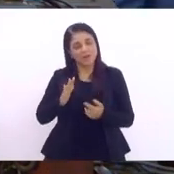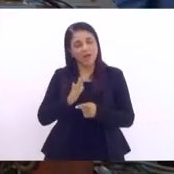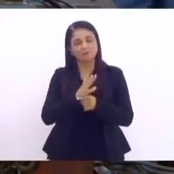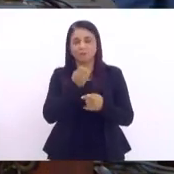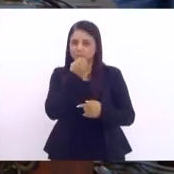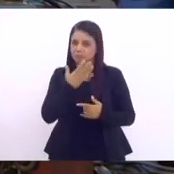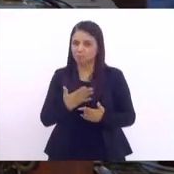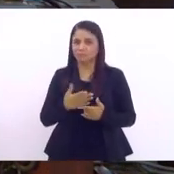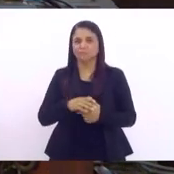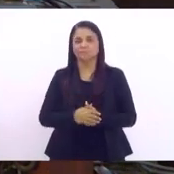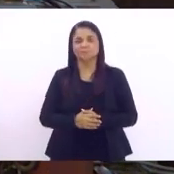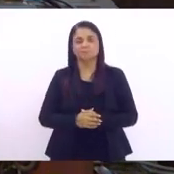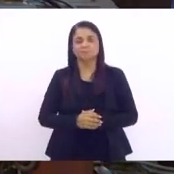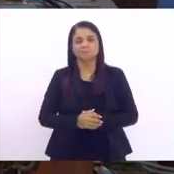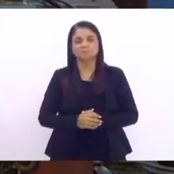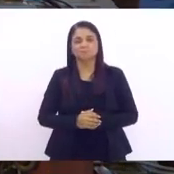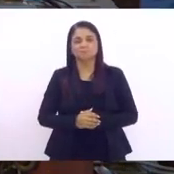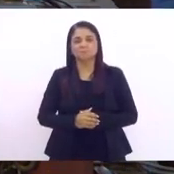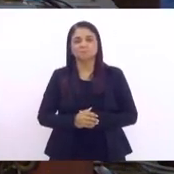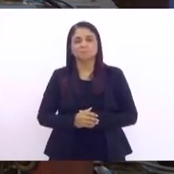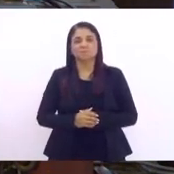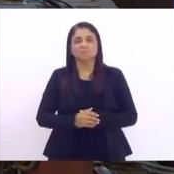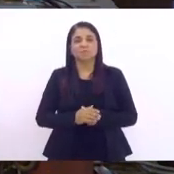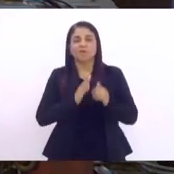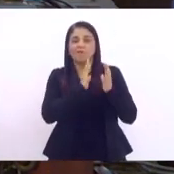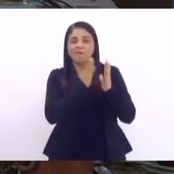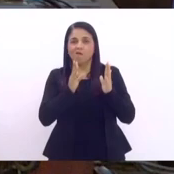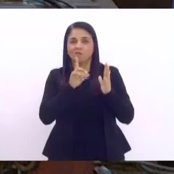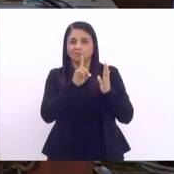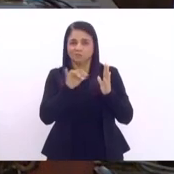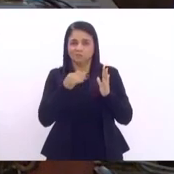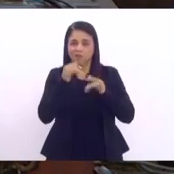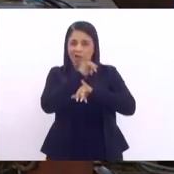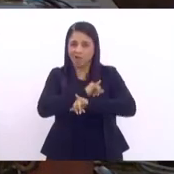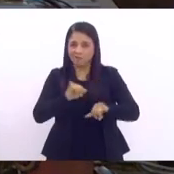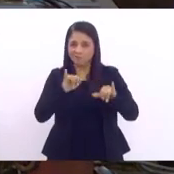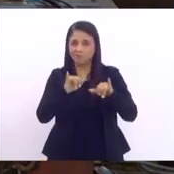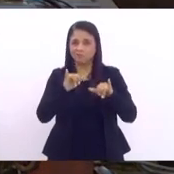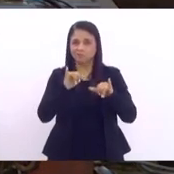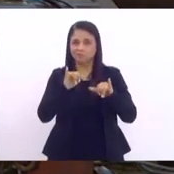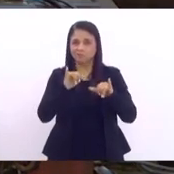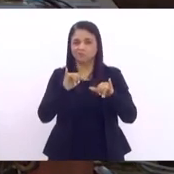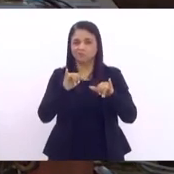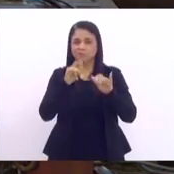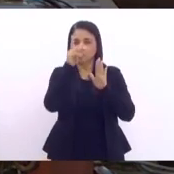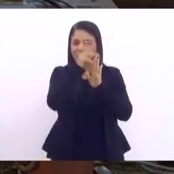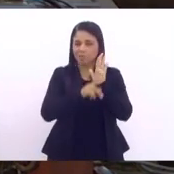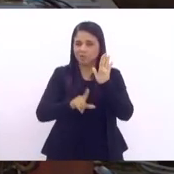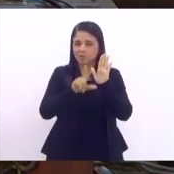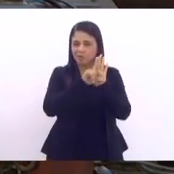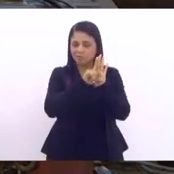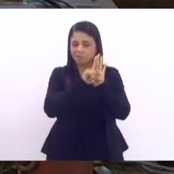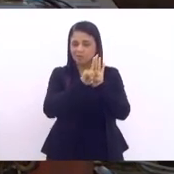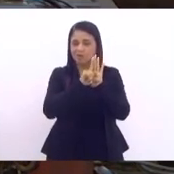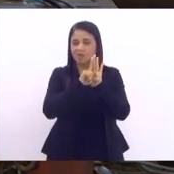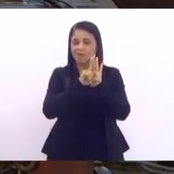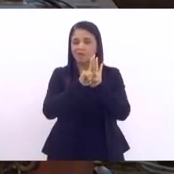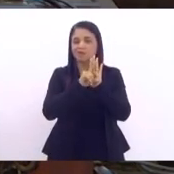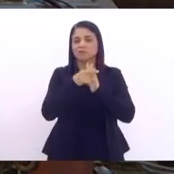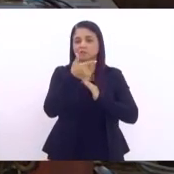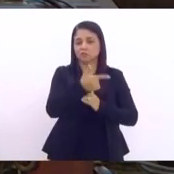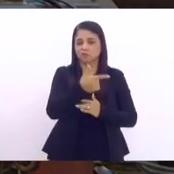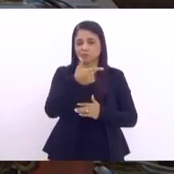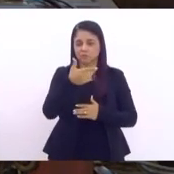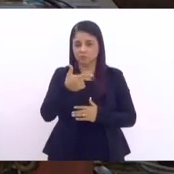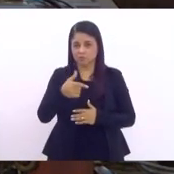ordem do dia. Anuncio, redação final, projeto de lei número 2.289